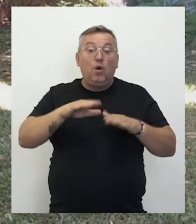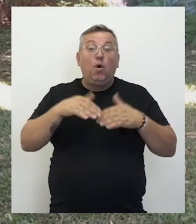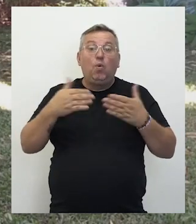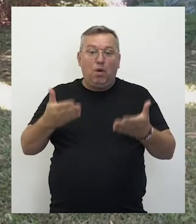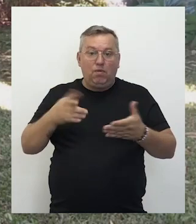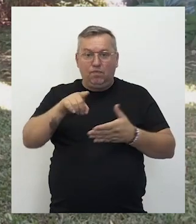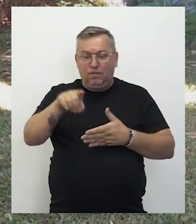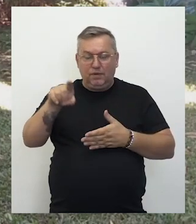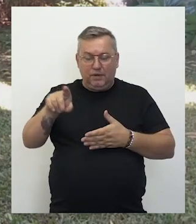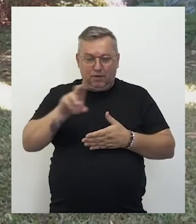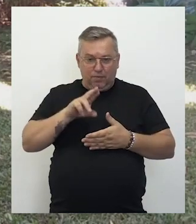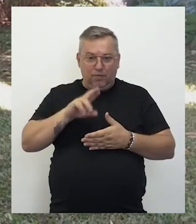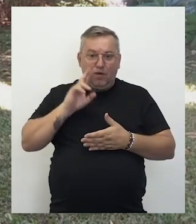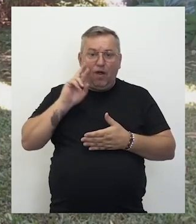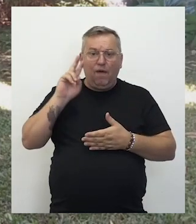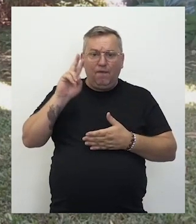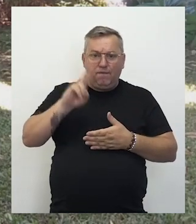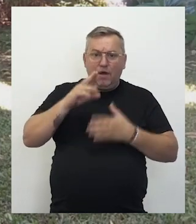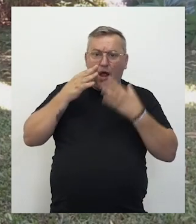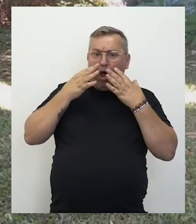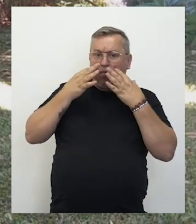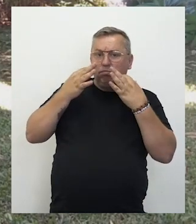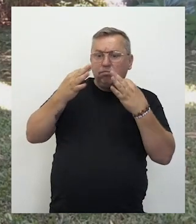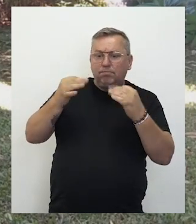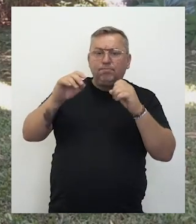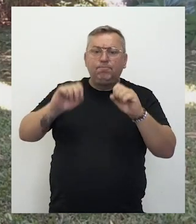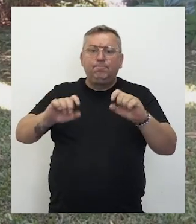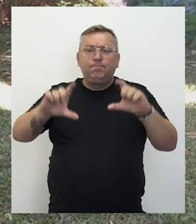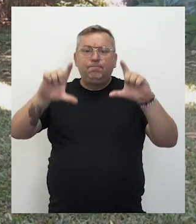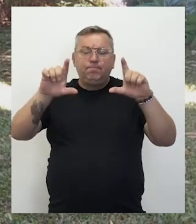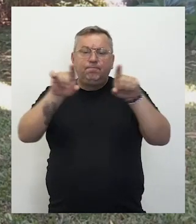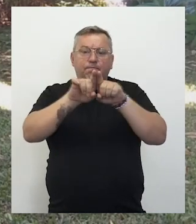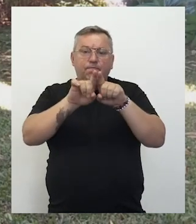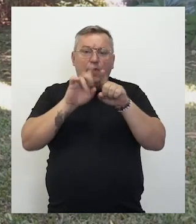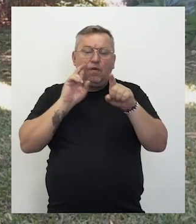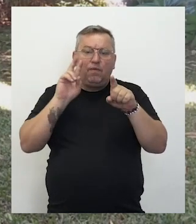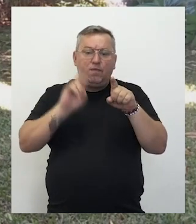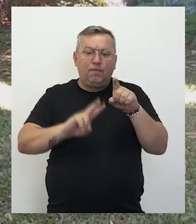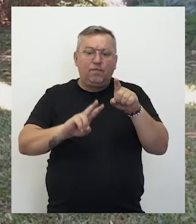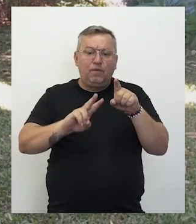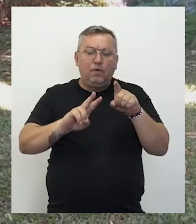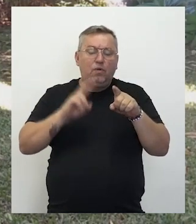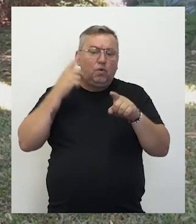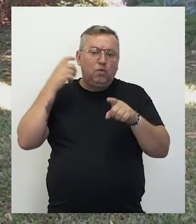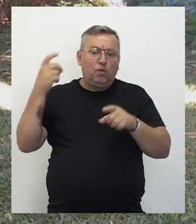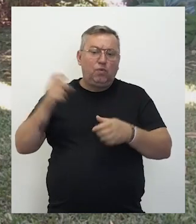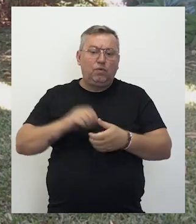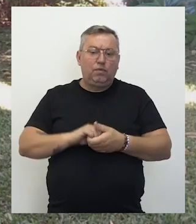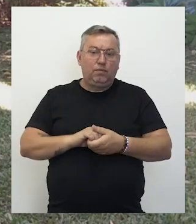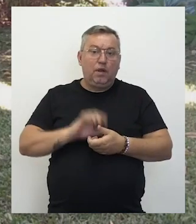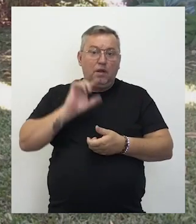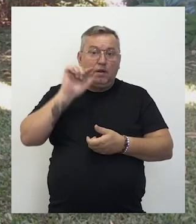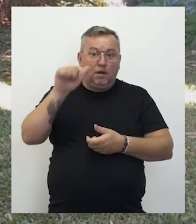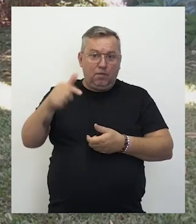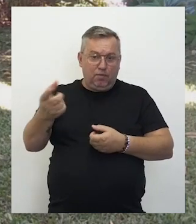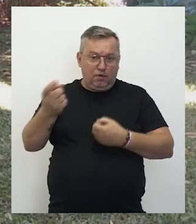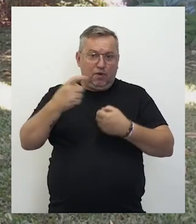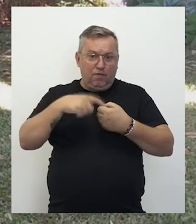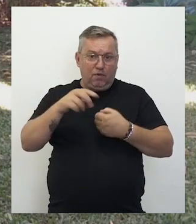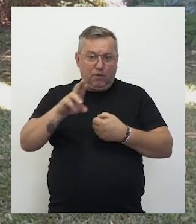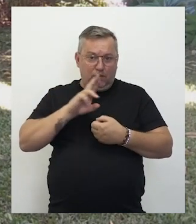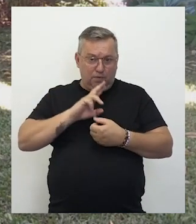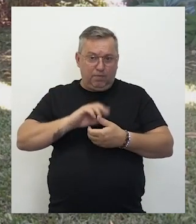terciária. Observe com atenção as imagens e ouça cuidadosamente os sons. Depois eu volto com a